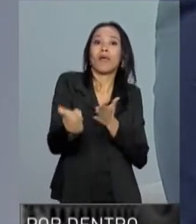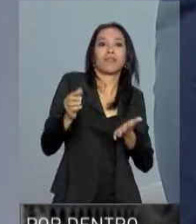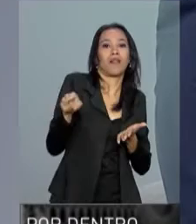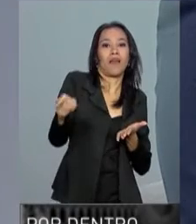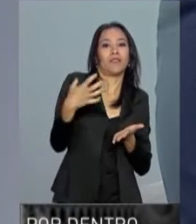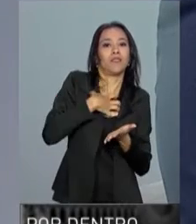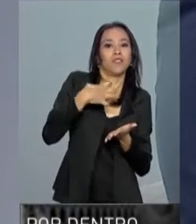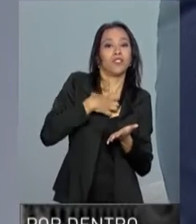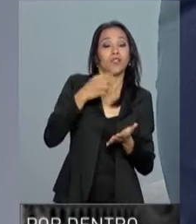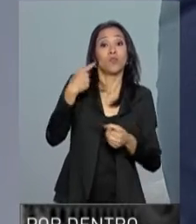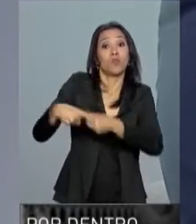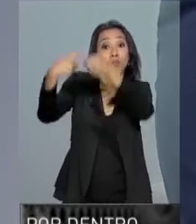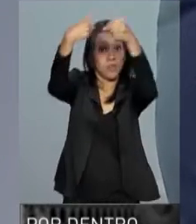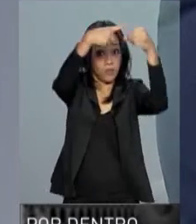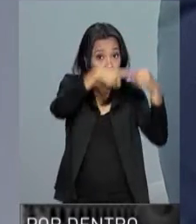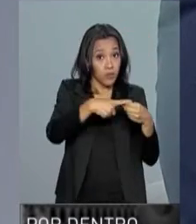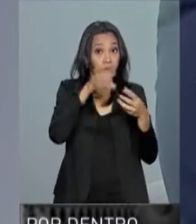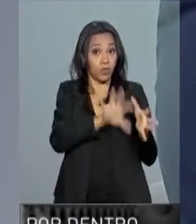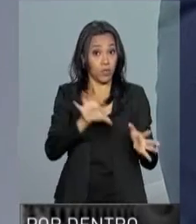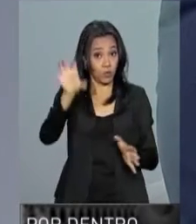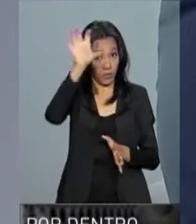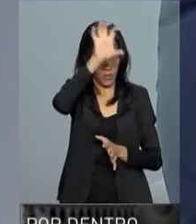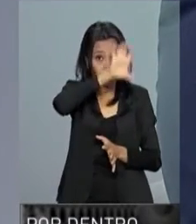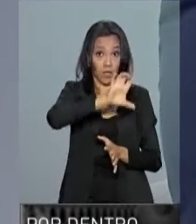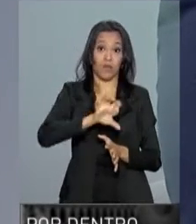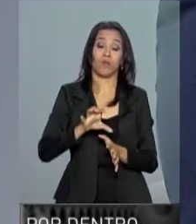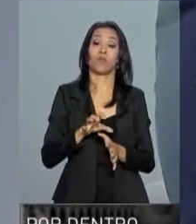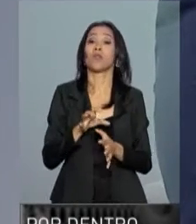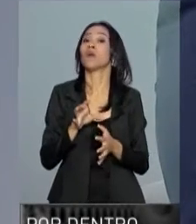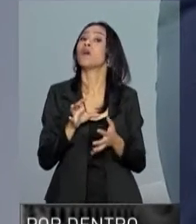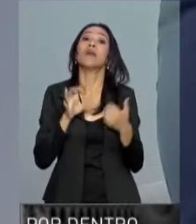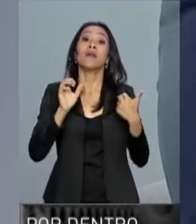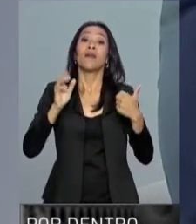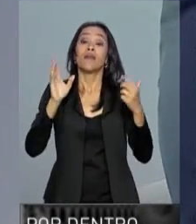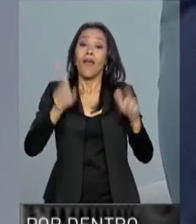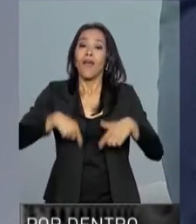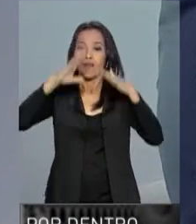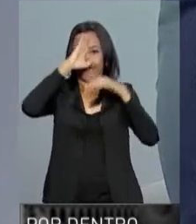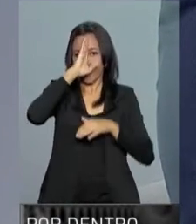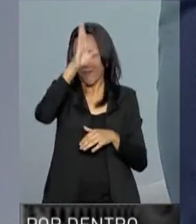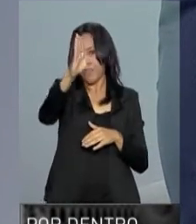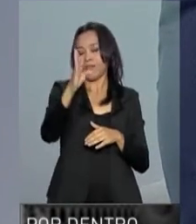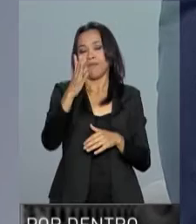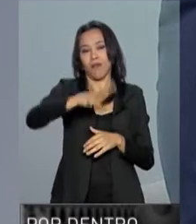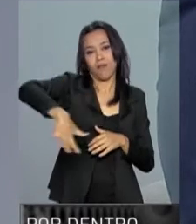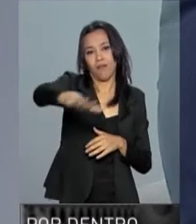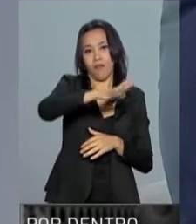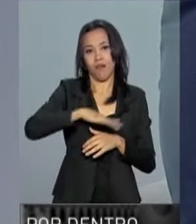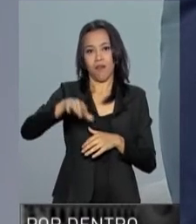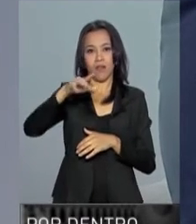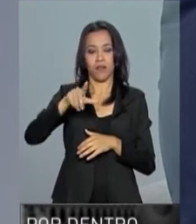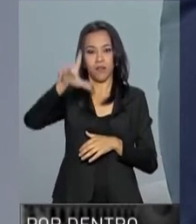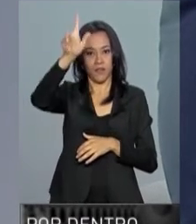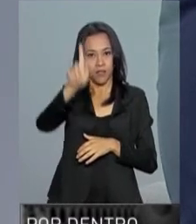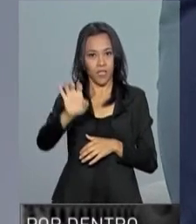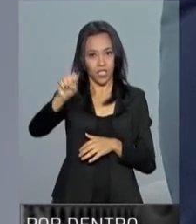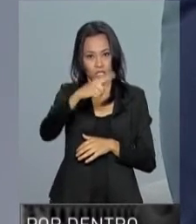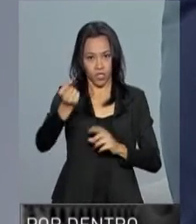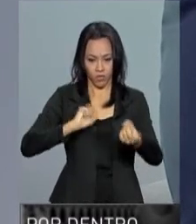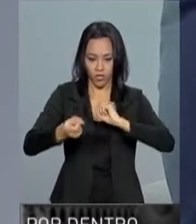né ou seja nos municípios e nos estados que sejam prioridade nas gestões